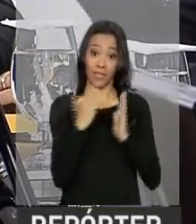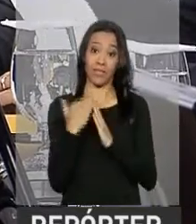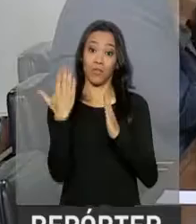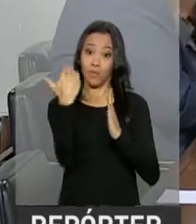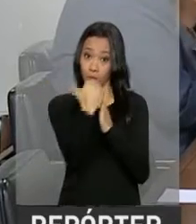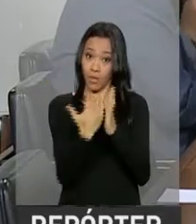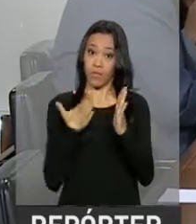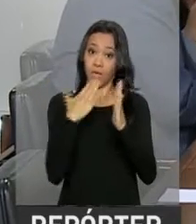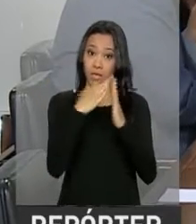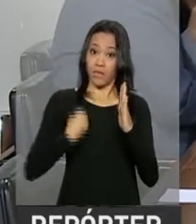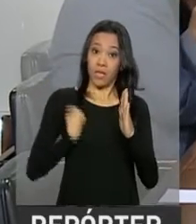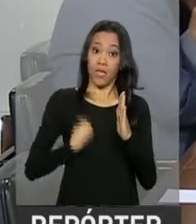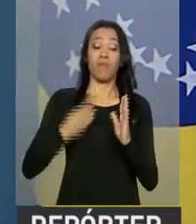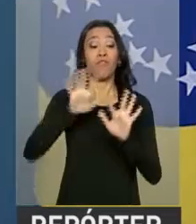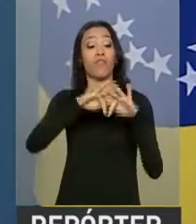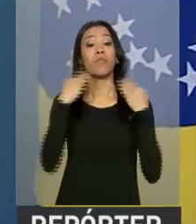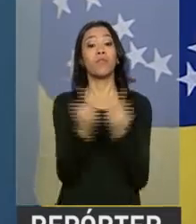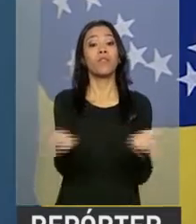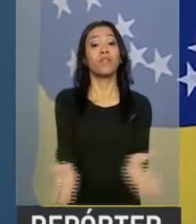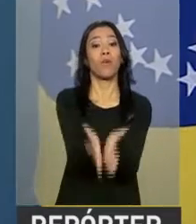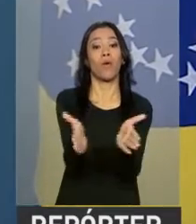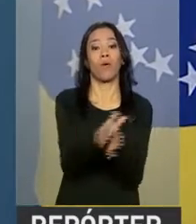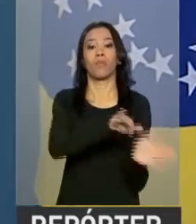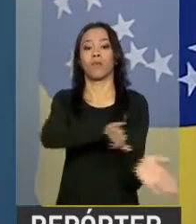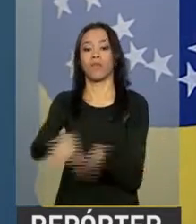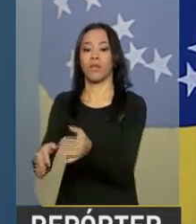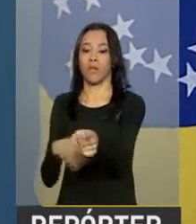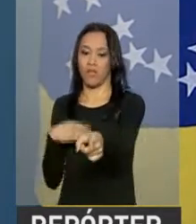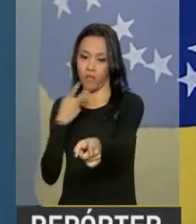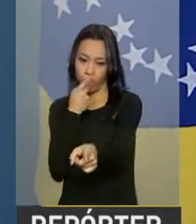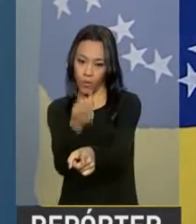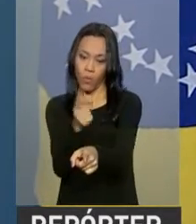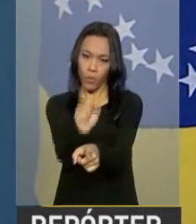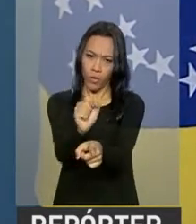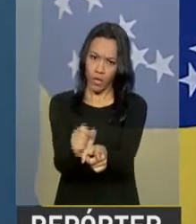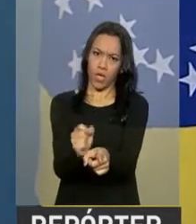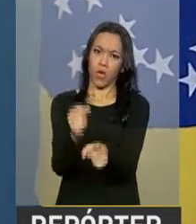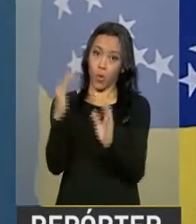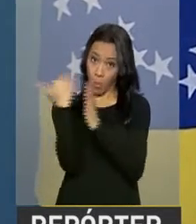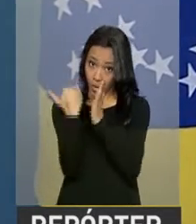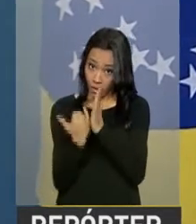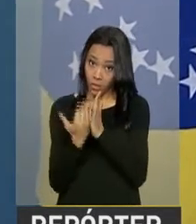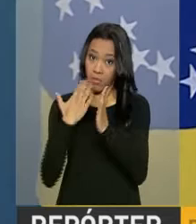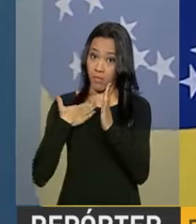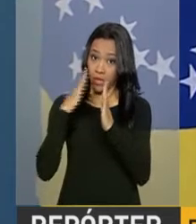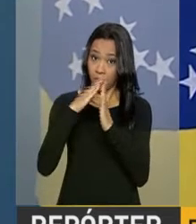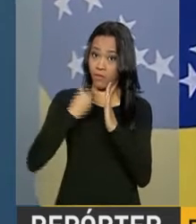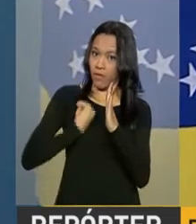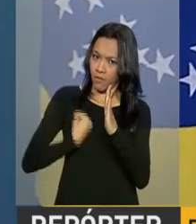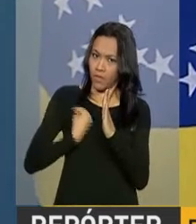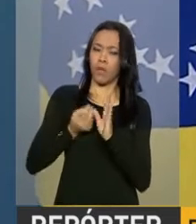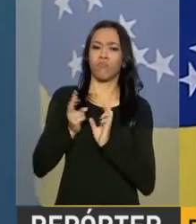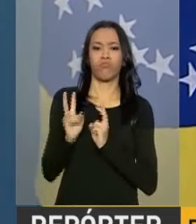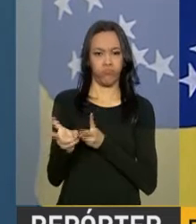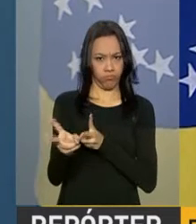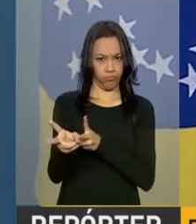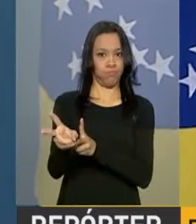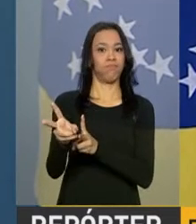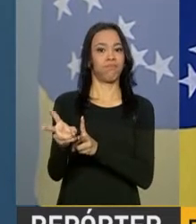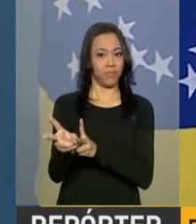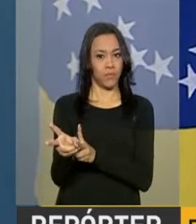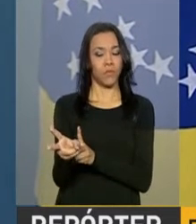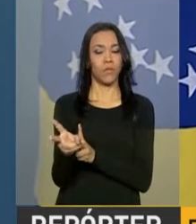para famílias de baixa renda o minha casa minha vida segue firme na no atendimento